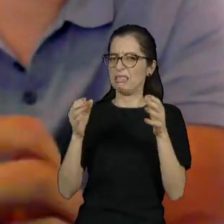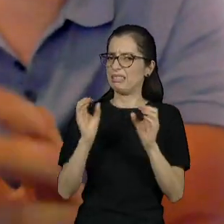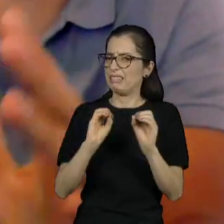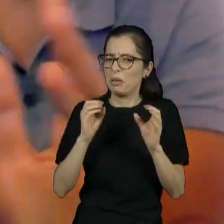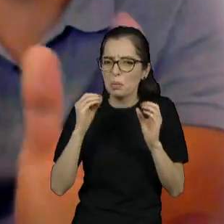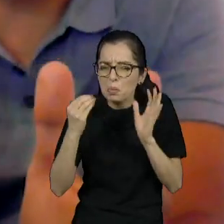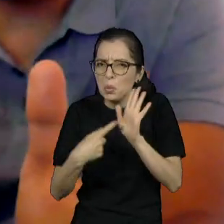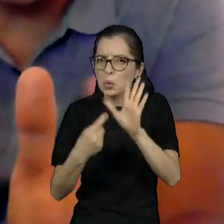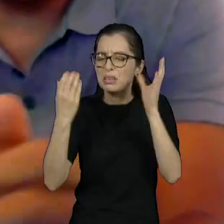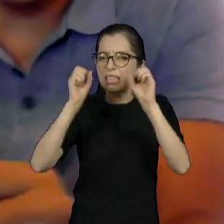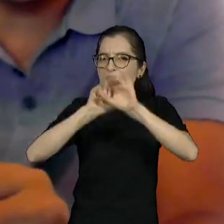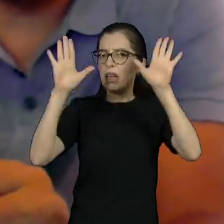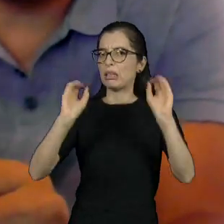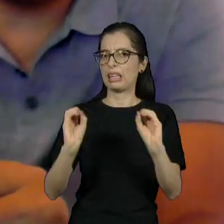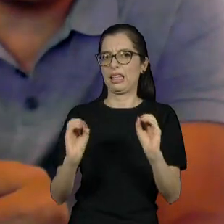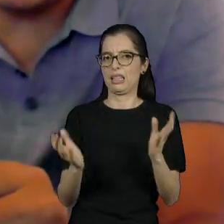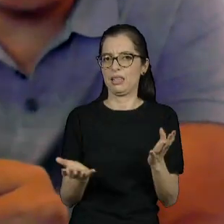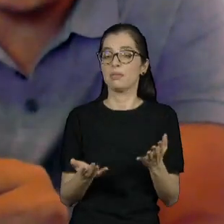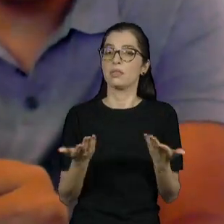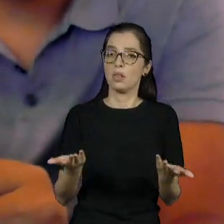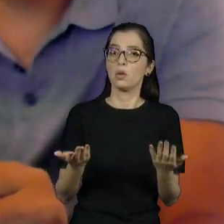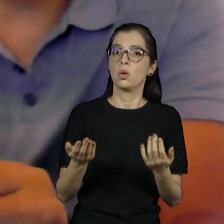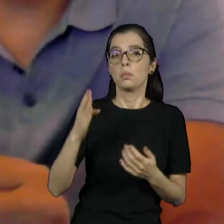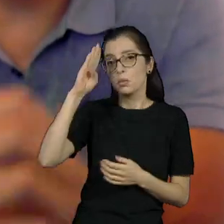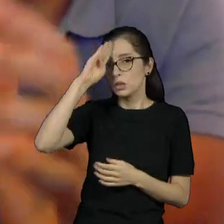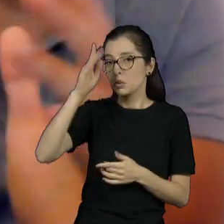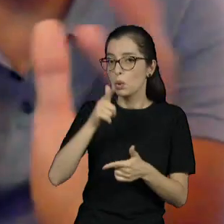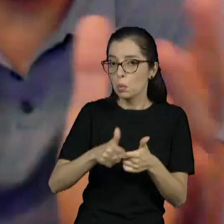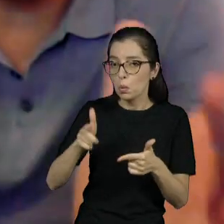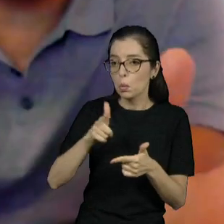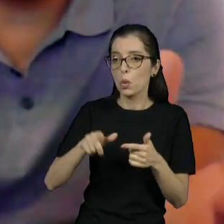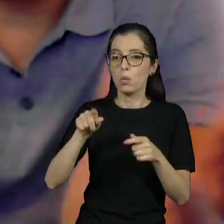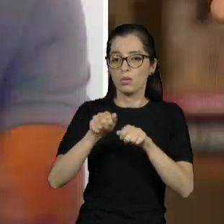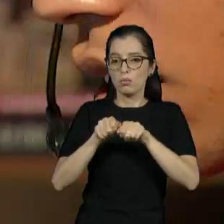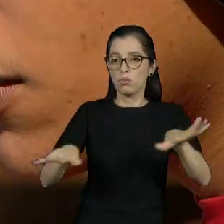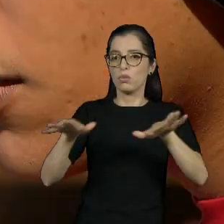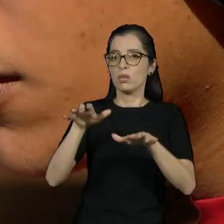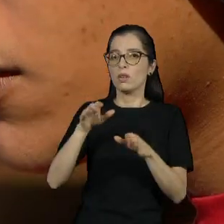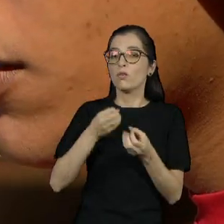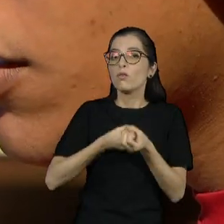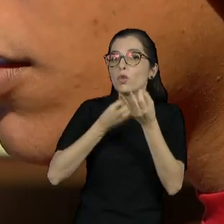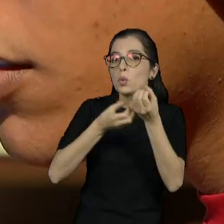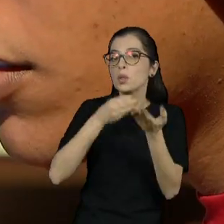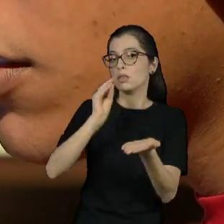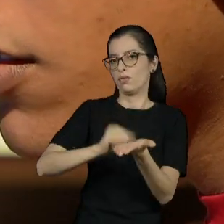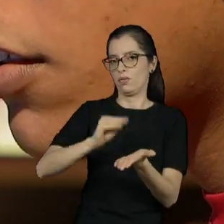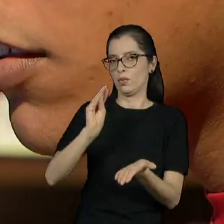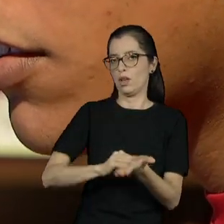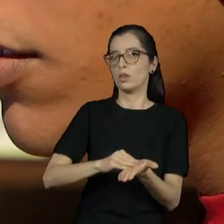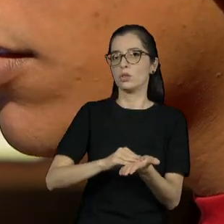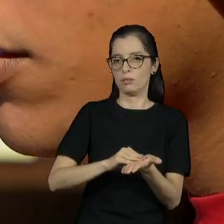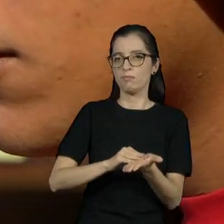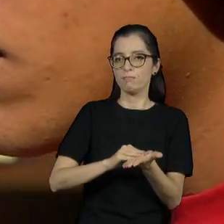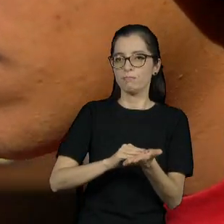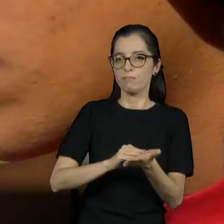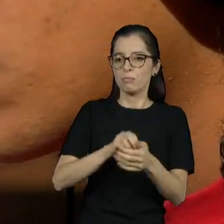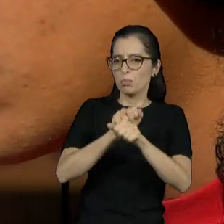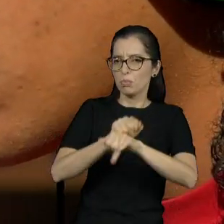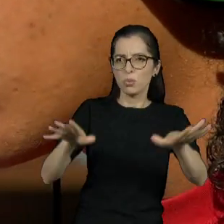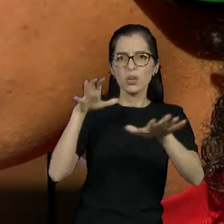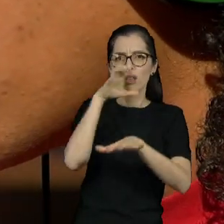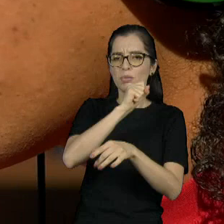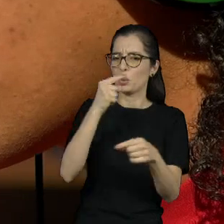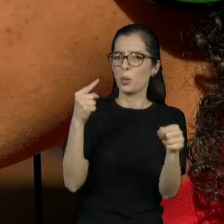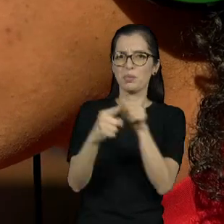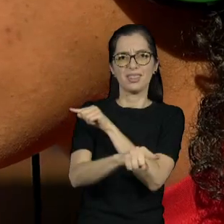dizer que são a ponta do iceberg de um problema maior, que é a desinformação, que são informações que não estão de acordo com